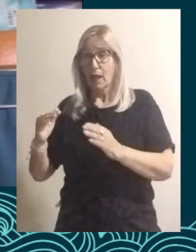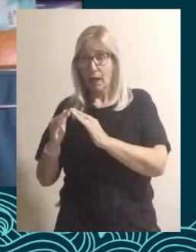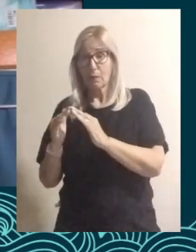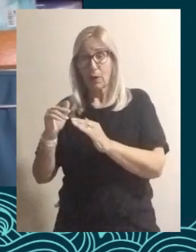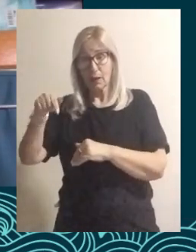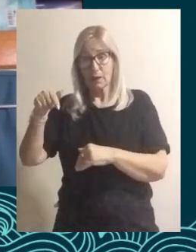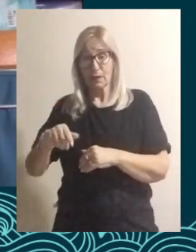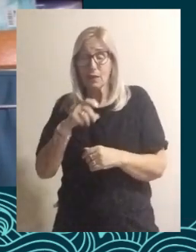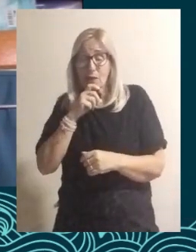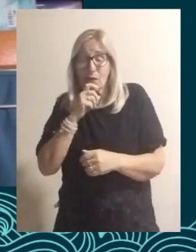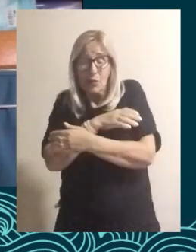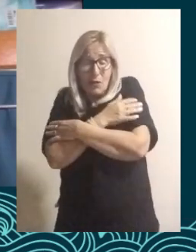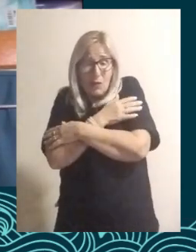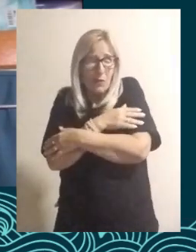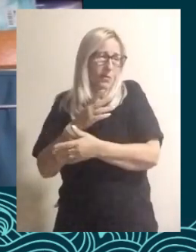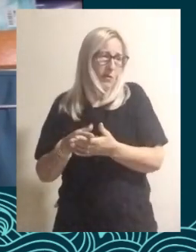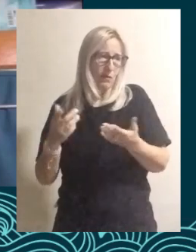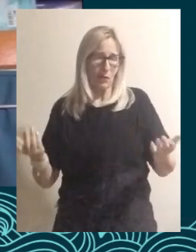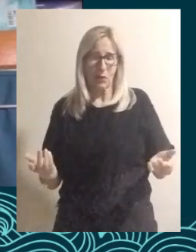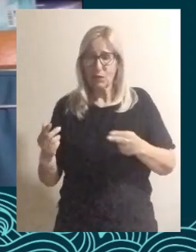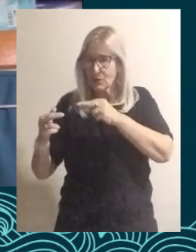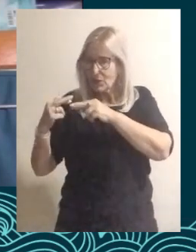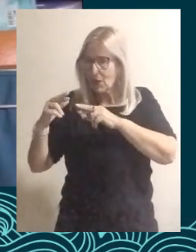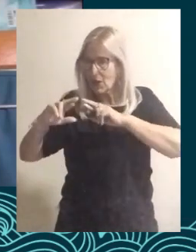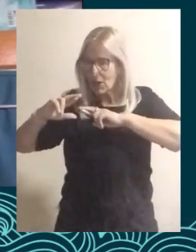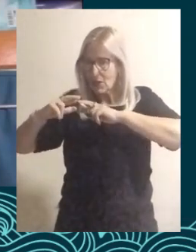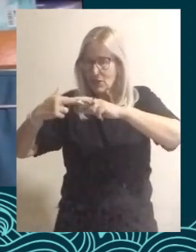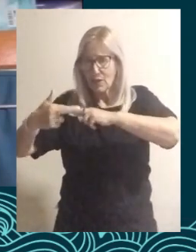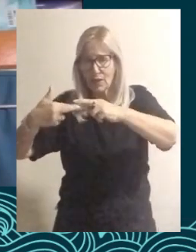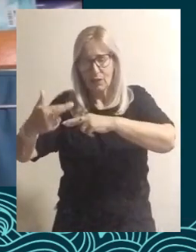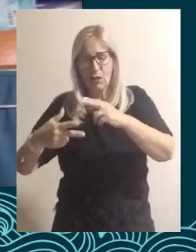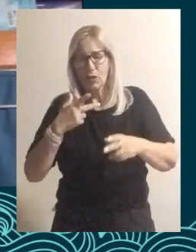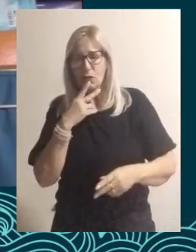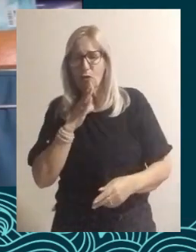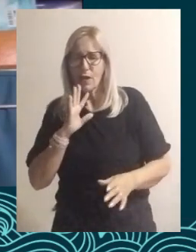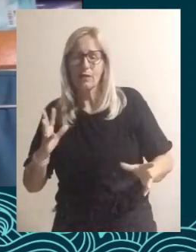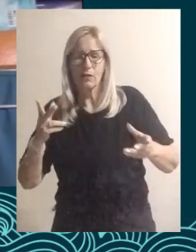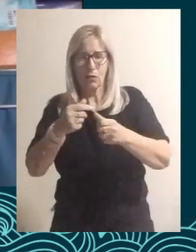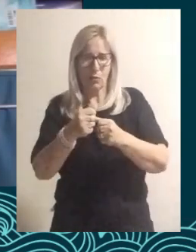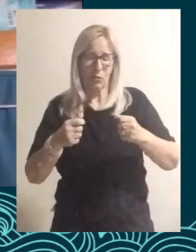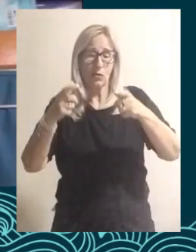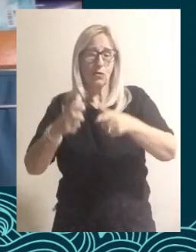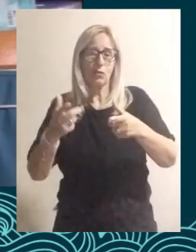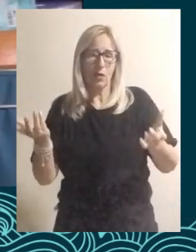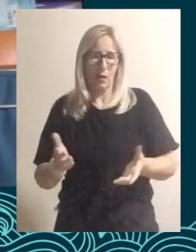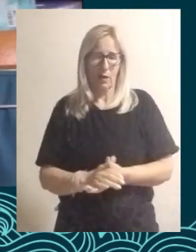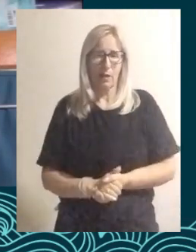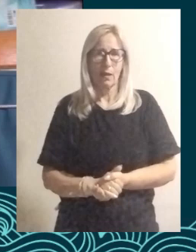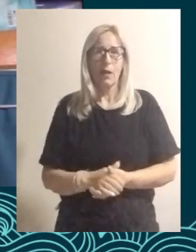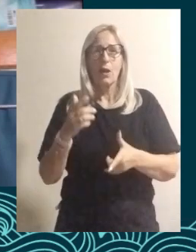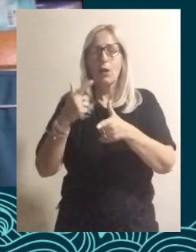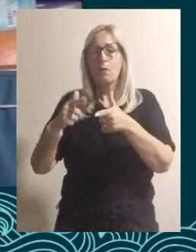Para contestar quem mora aqui, e quem é filho de muitas gerações de pessoas que conhecem tudo desse